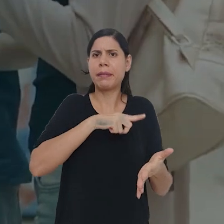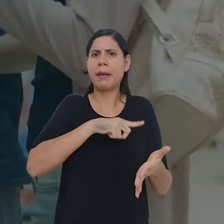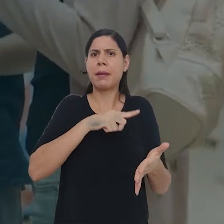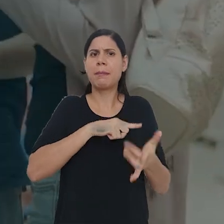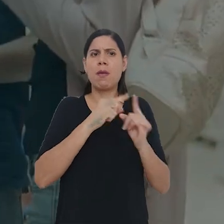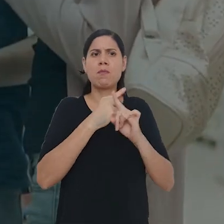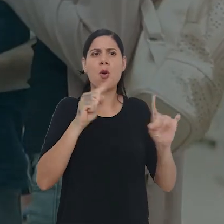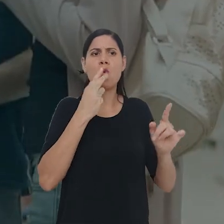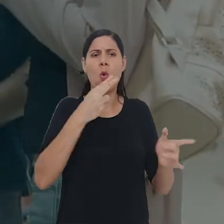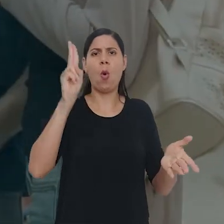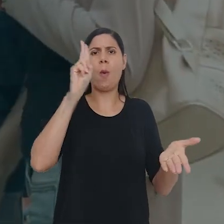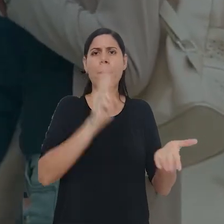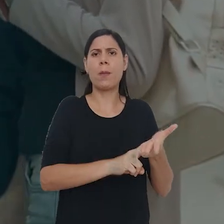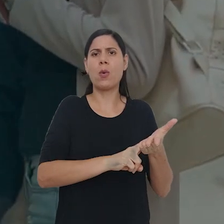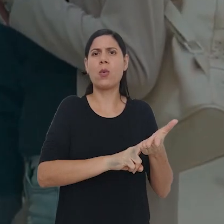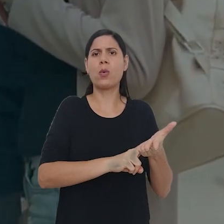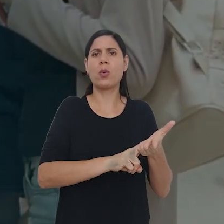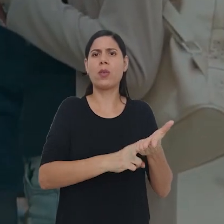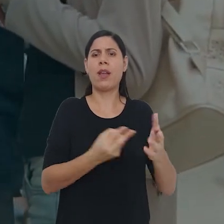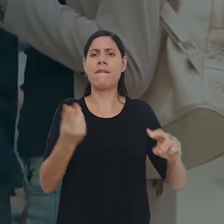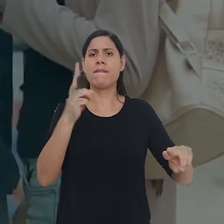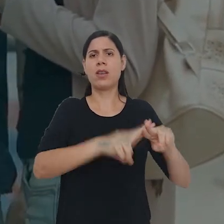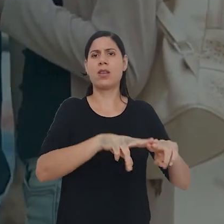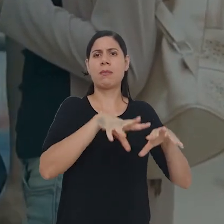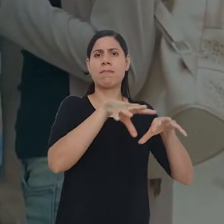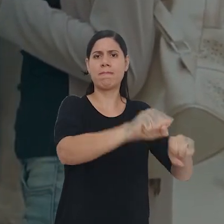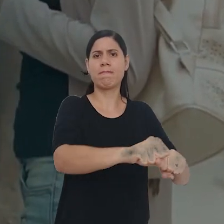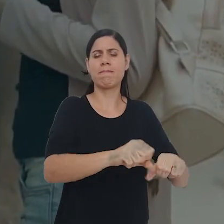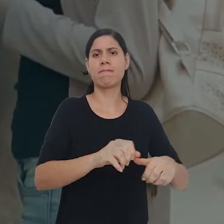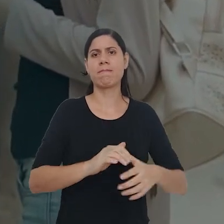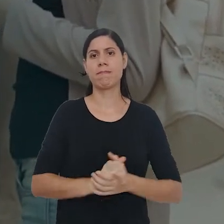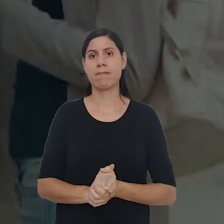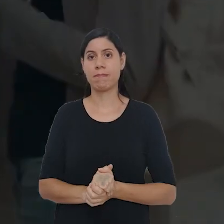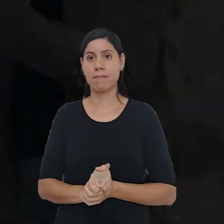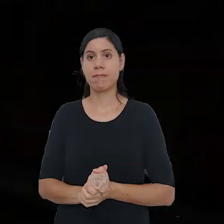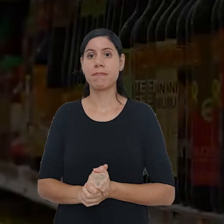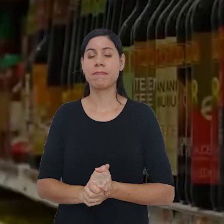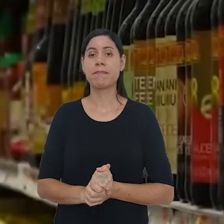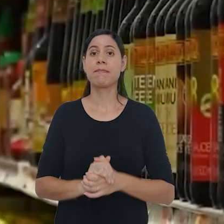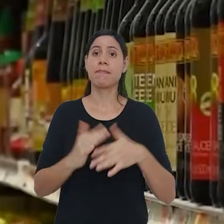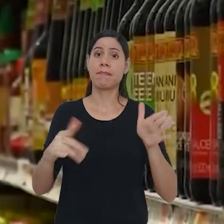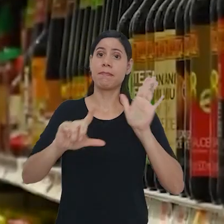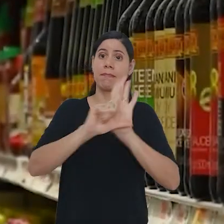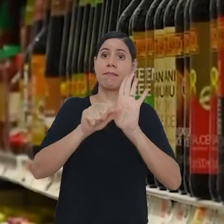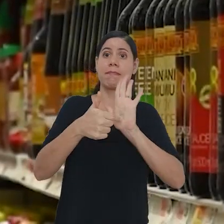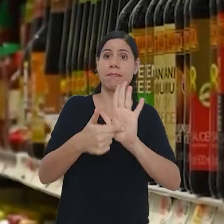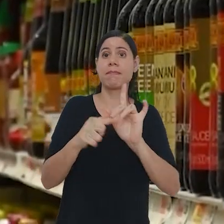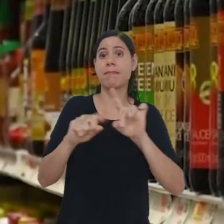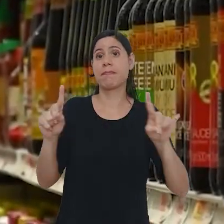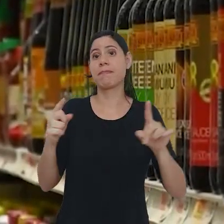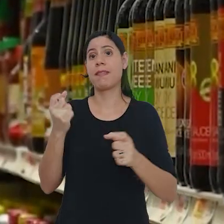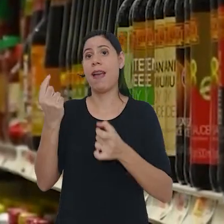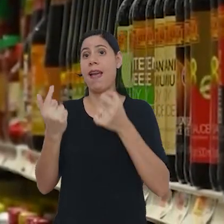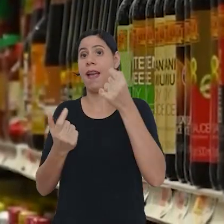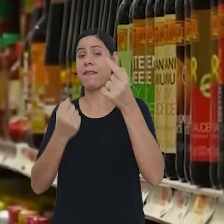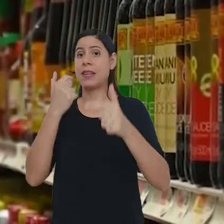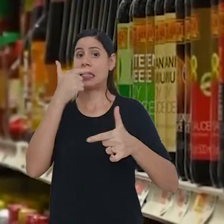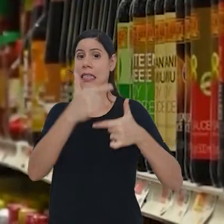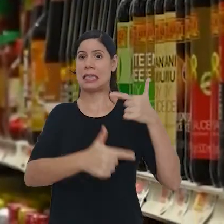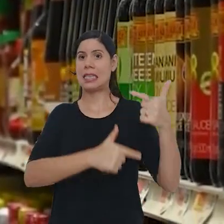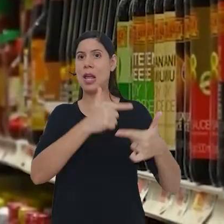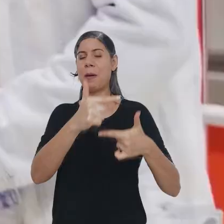aplicar penalidades como advertência, multa, interdição e apreensão. Apesar da previsão